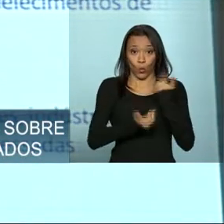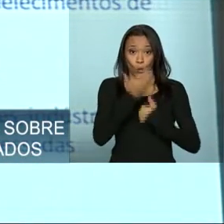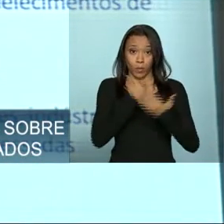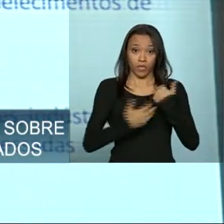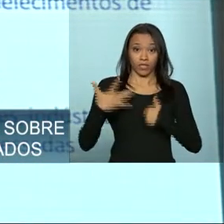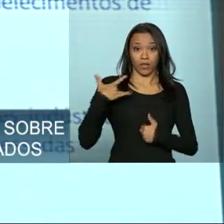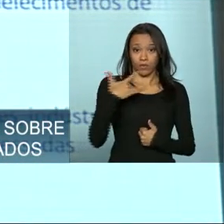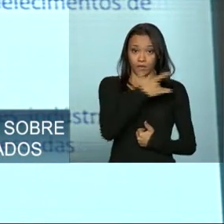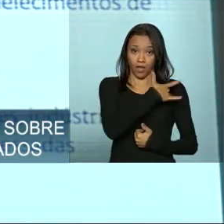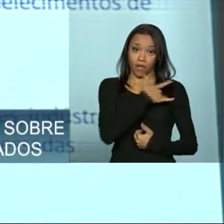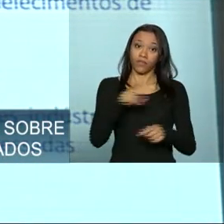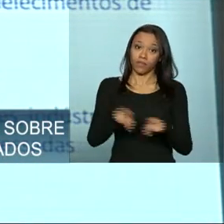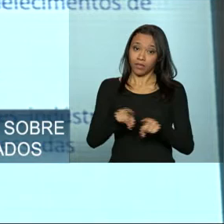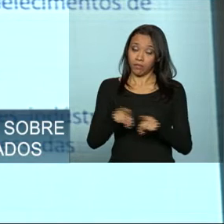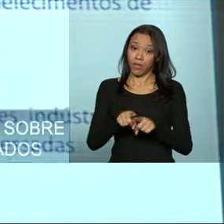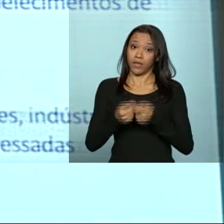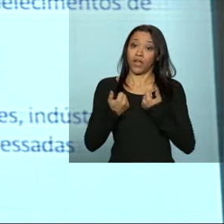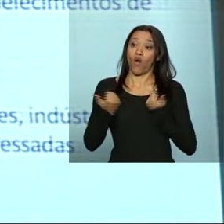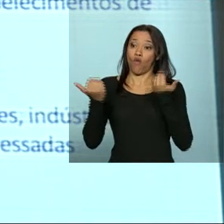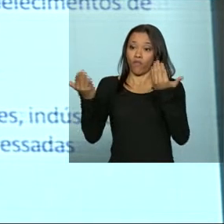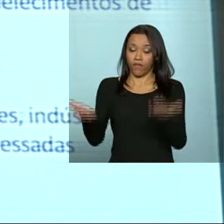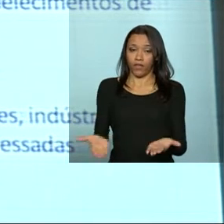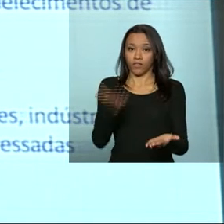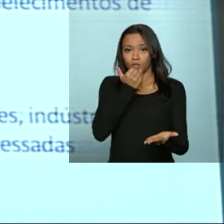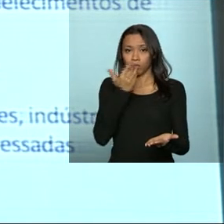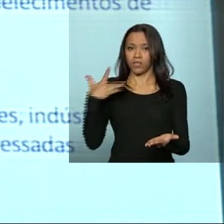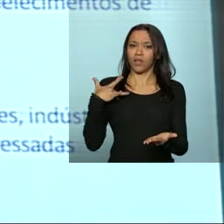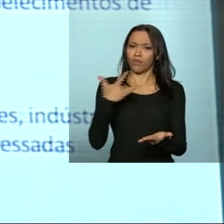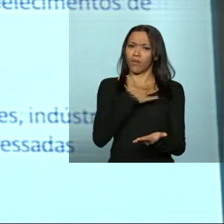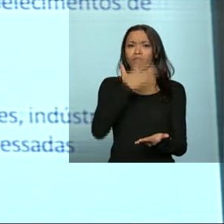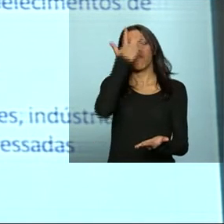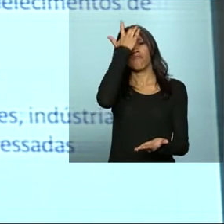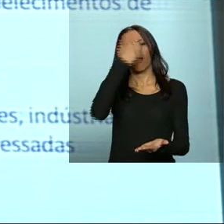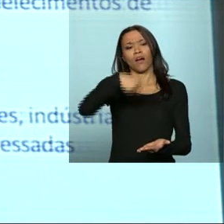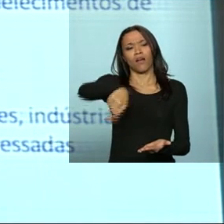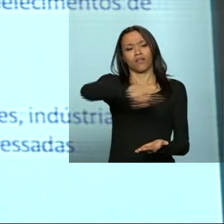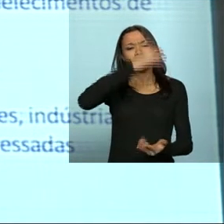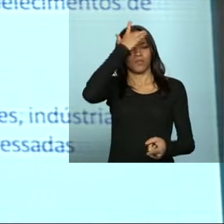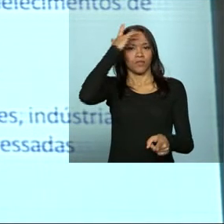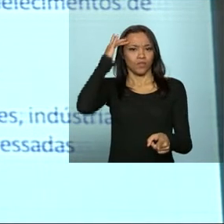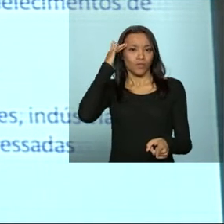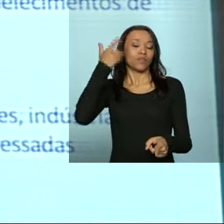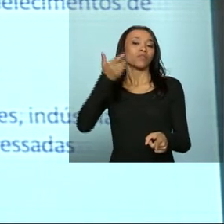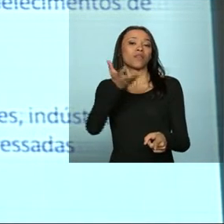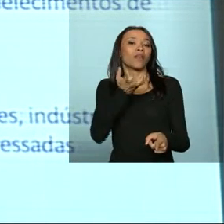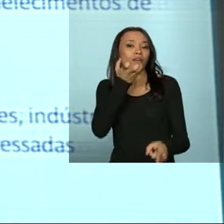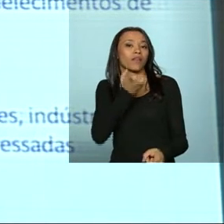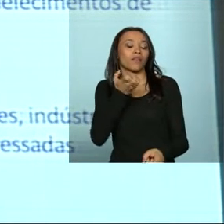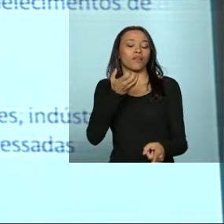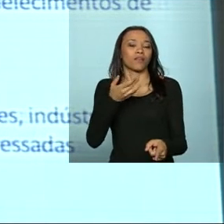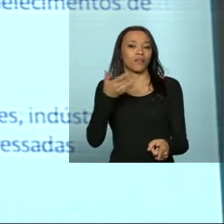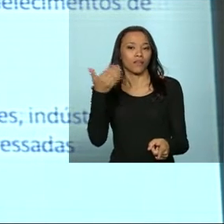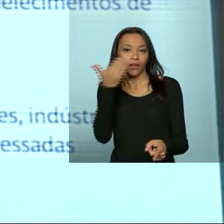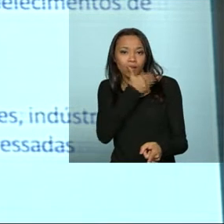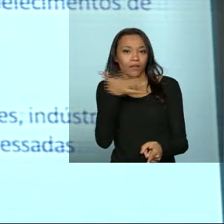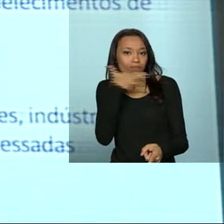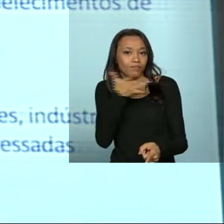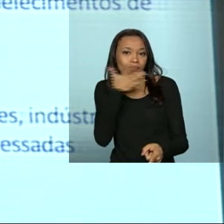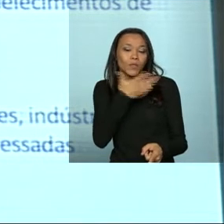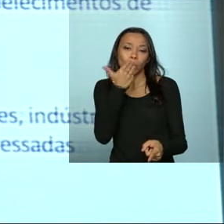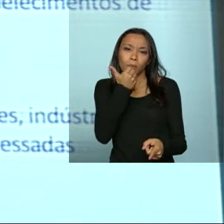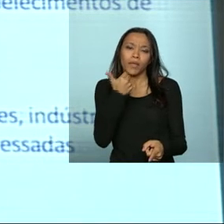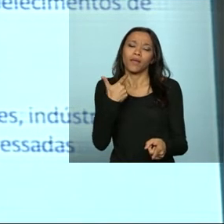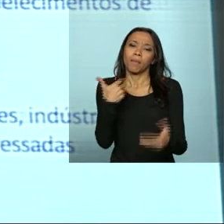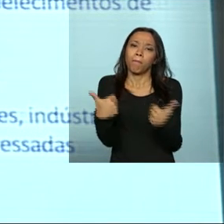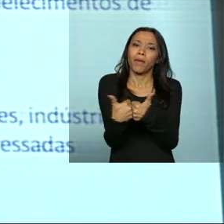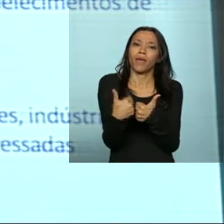aumento da oferta de alimento saudável, tornando mais fácil para a população adquiri-lo, mais fácil para a população, mais perto das